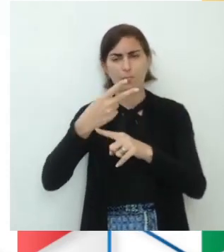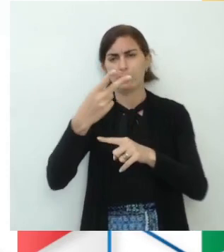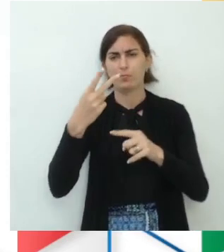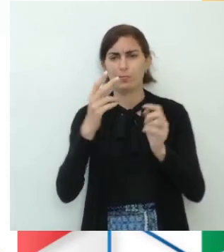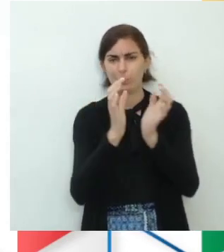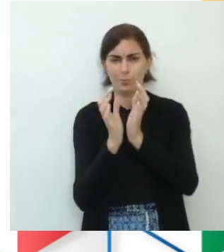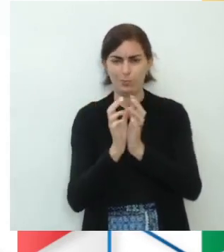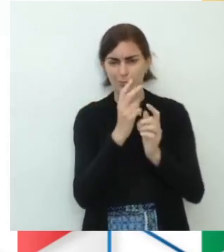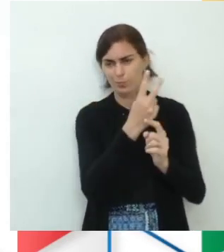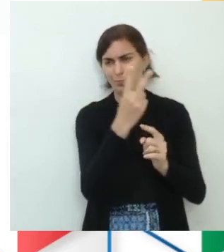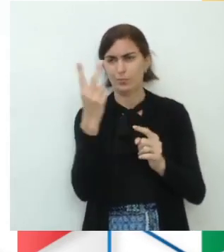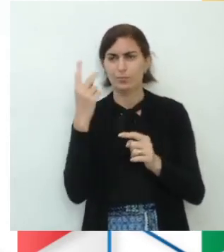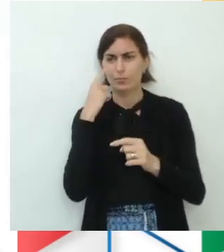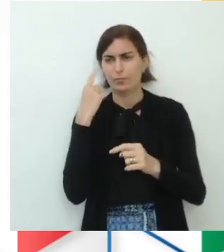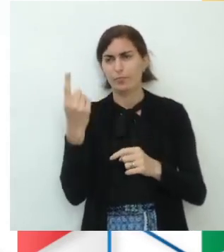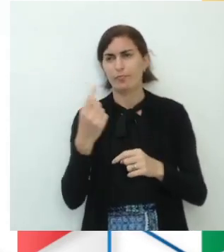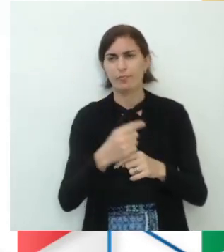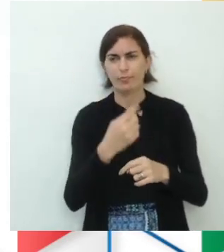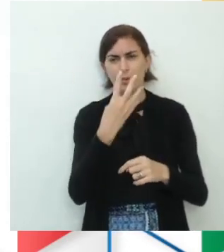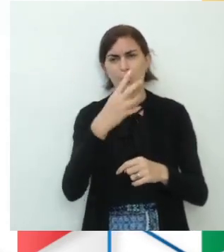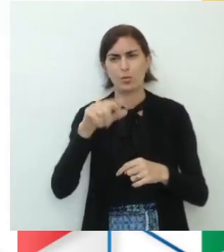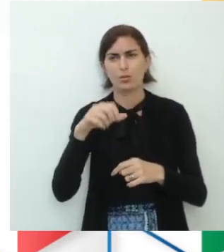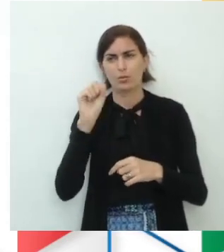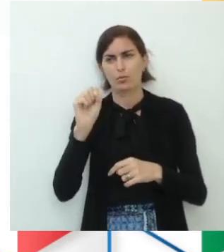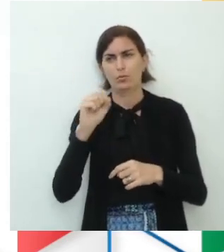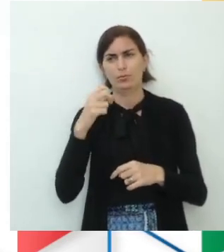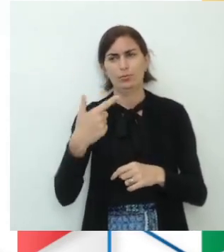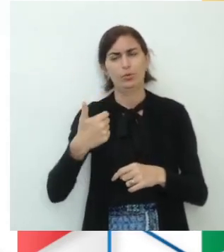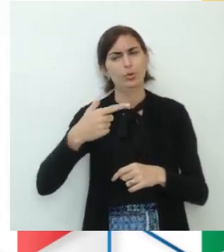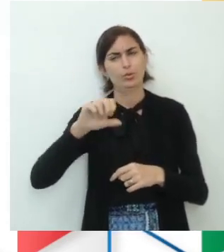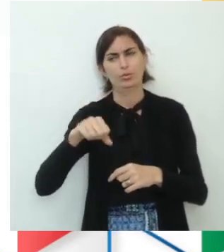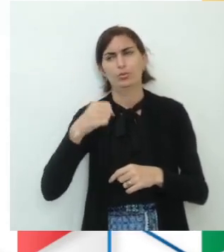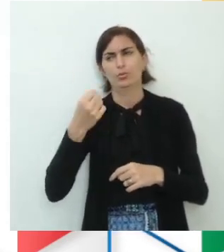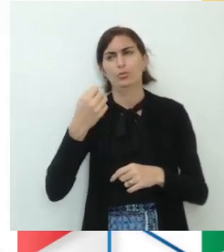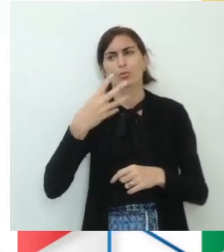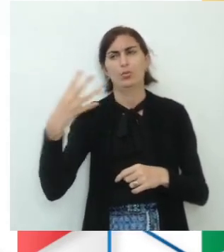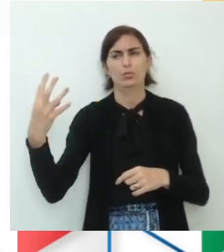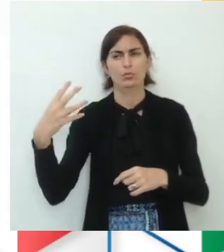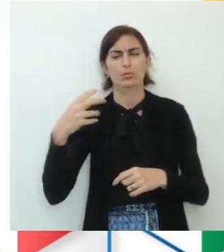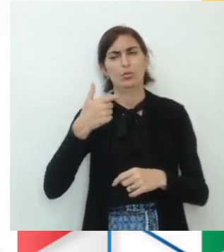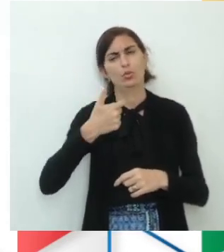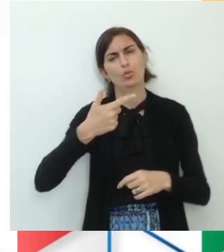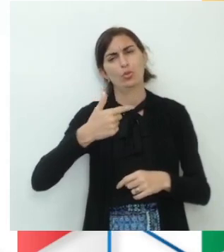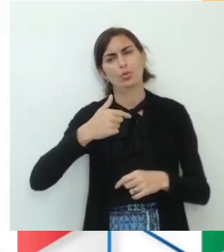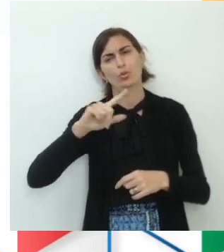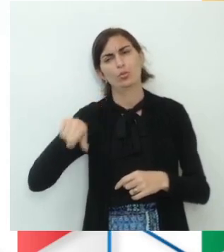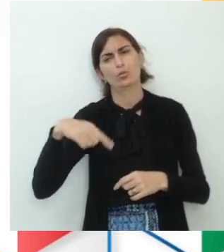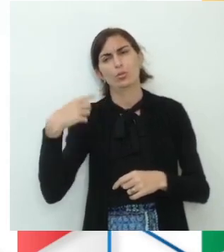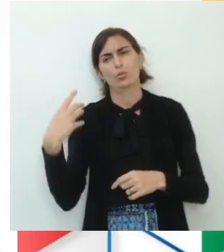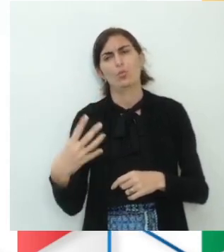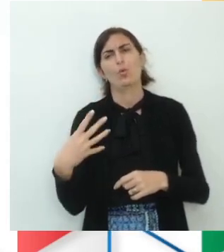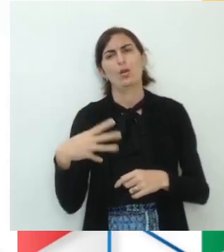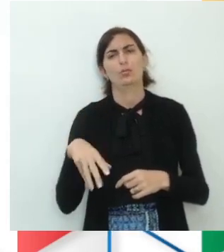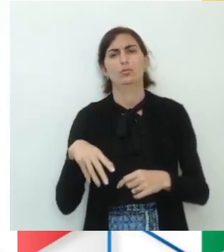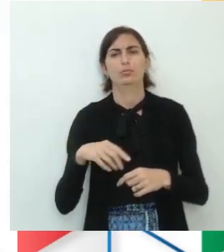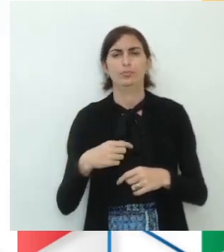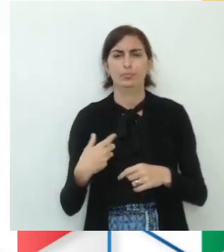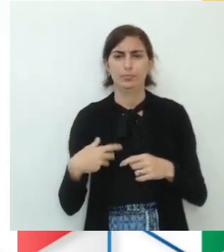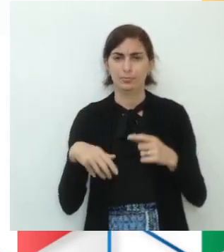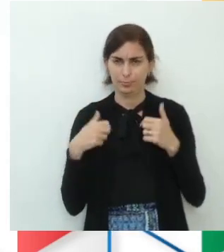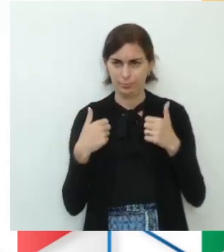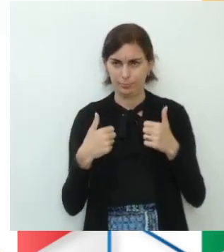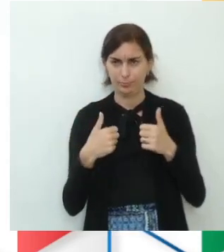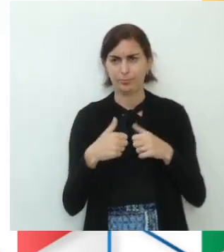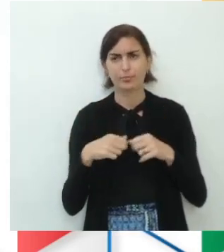pares ordenados. Segue comigo aí, ó. 4, 8, 12, 8, 4, 4, 12, 4.